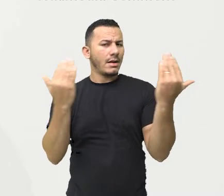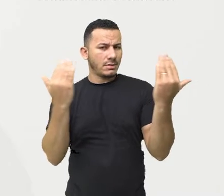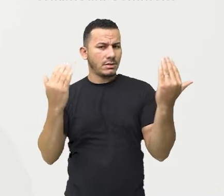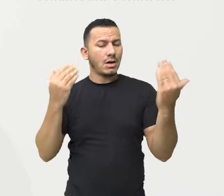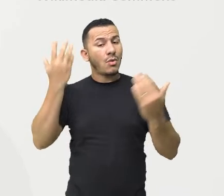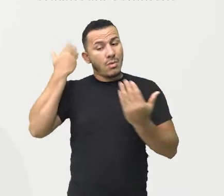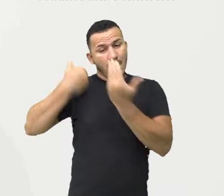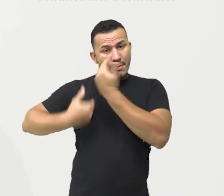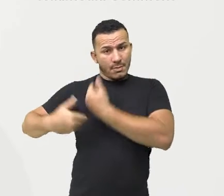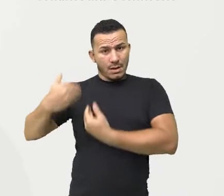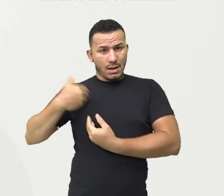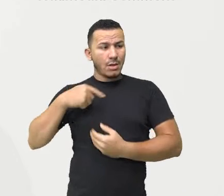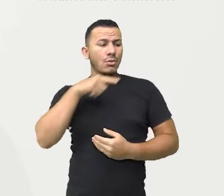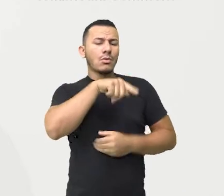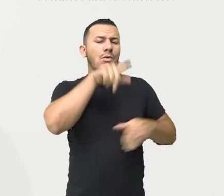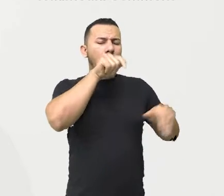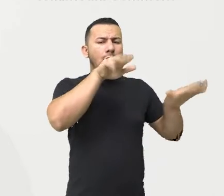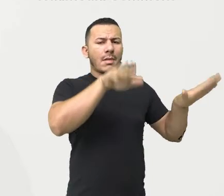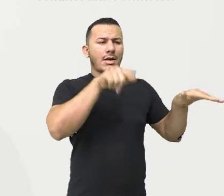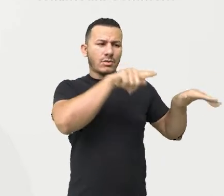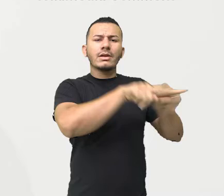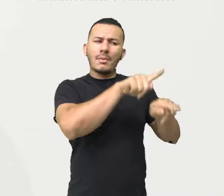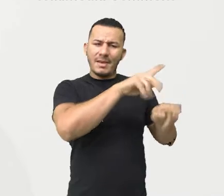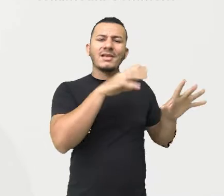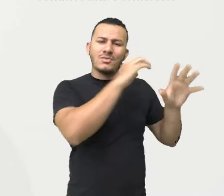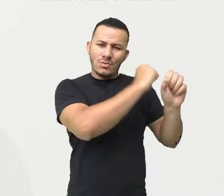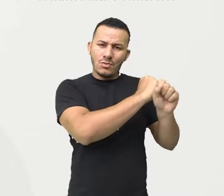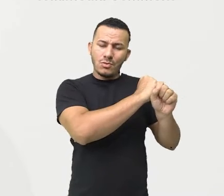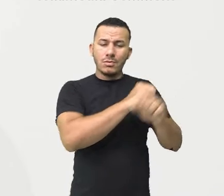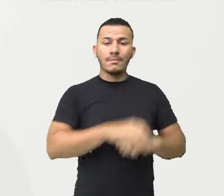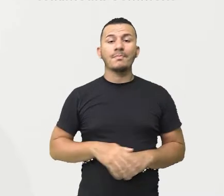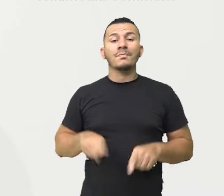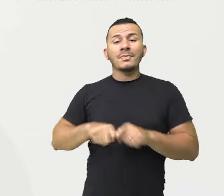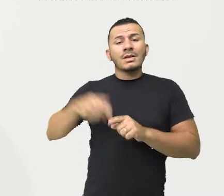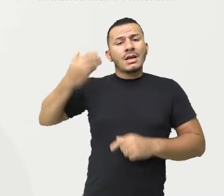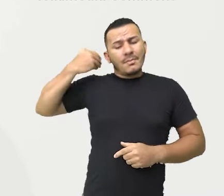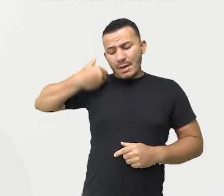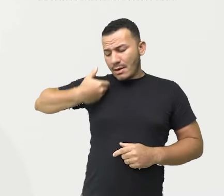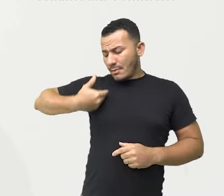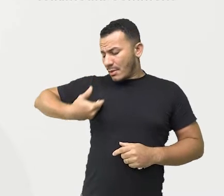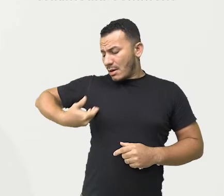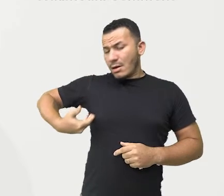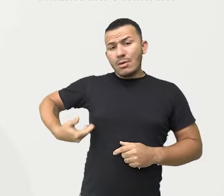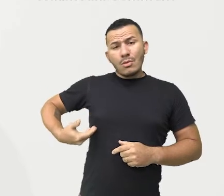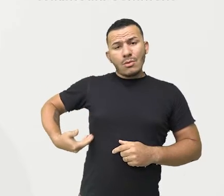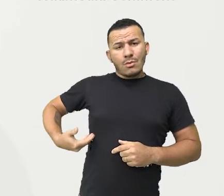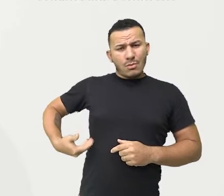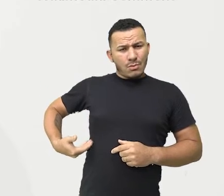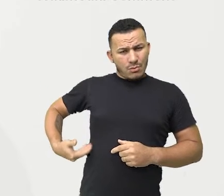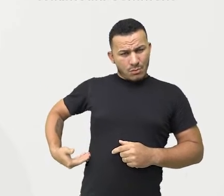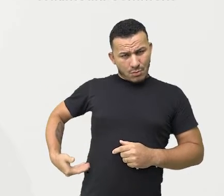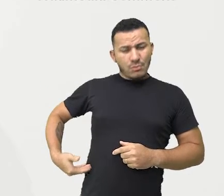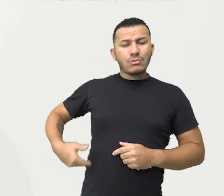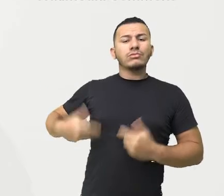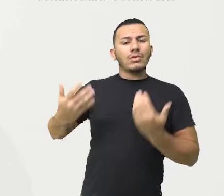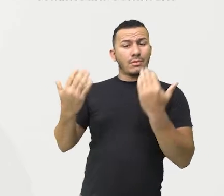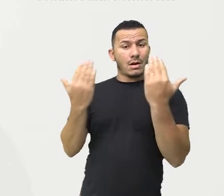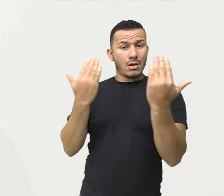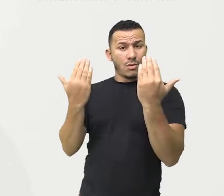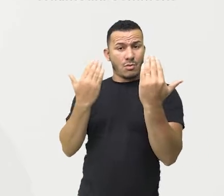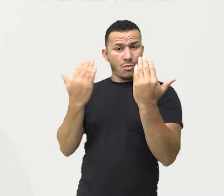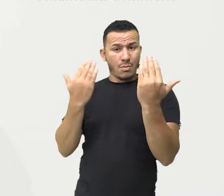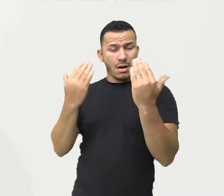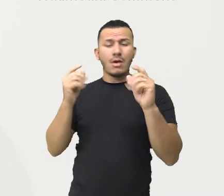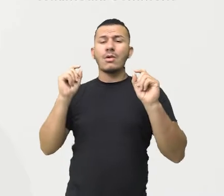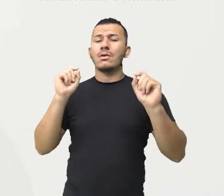de Iracema com a asa da graúna. E mais longo, olha aí, o tamanho do cabelo dela, ele comparou